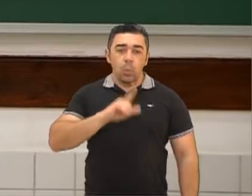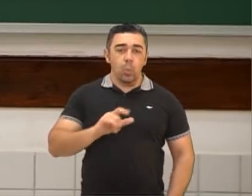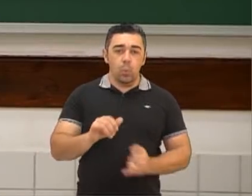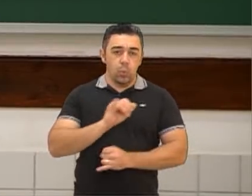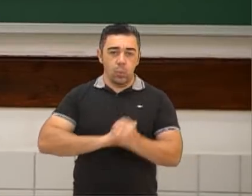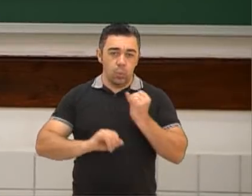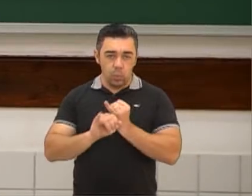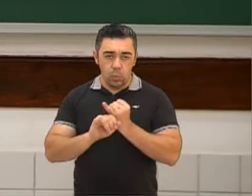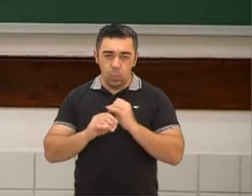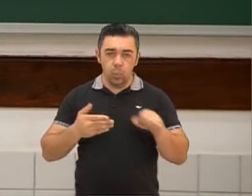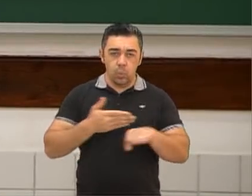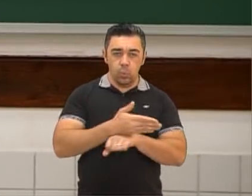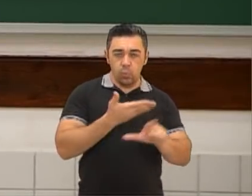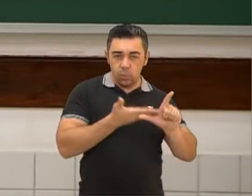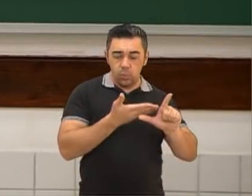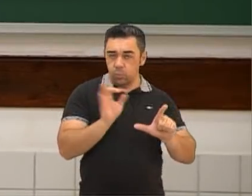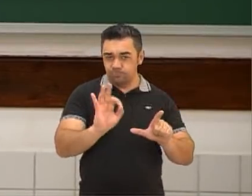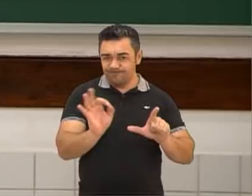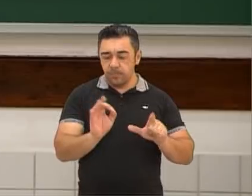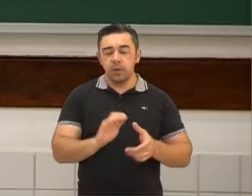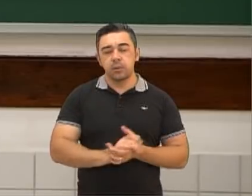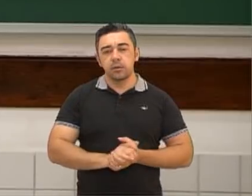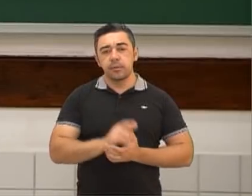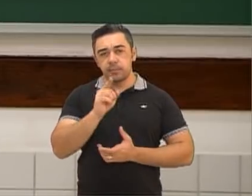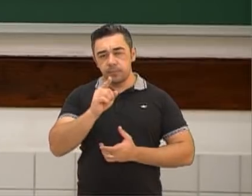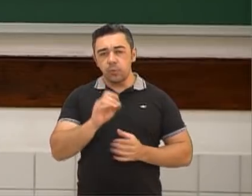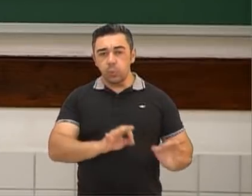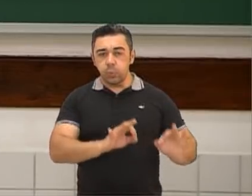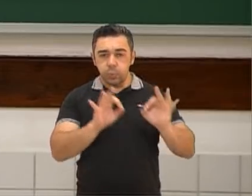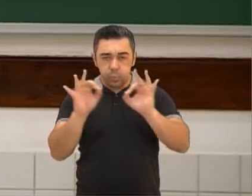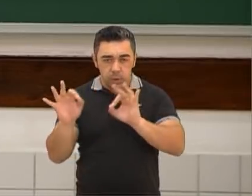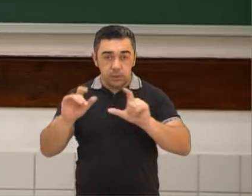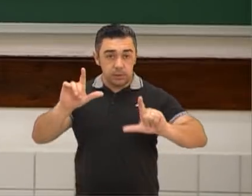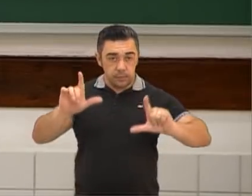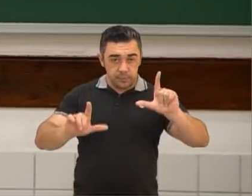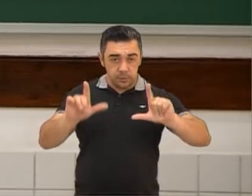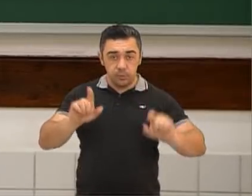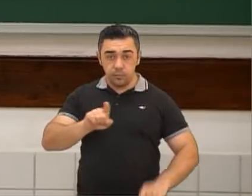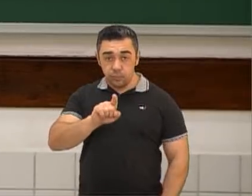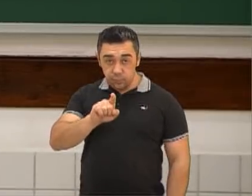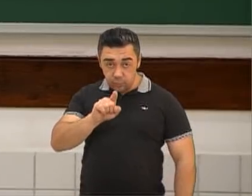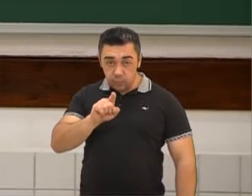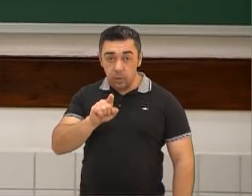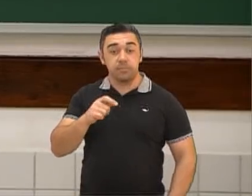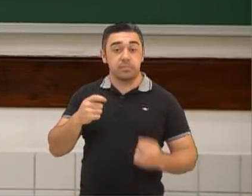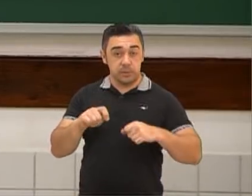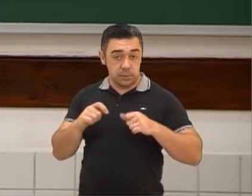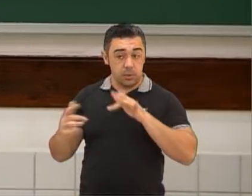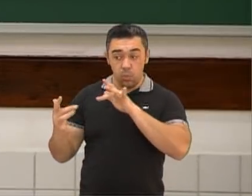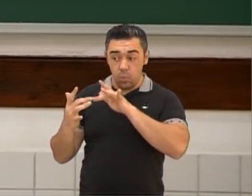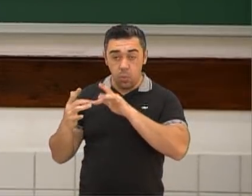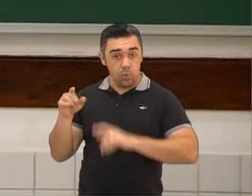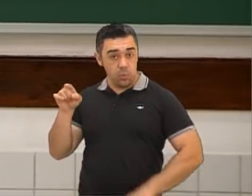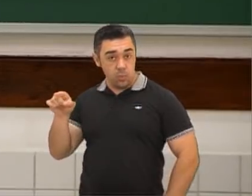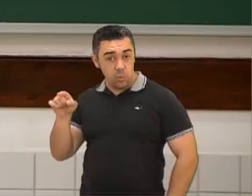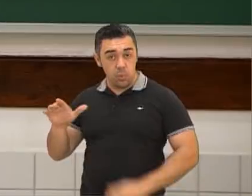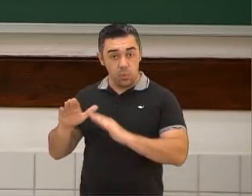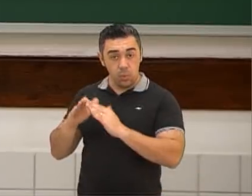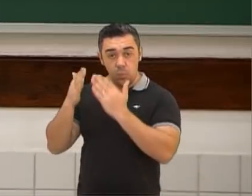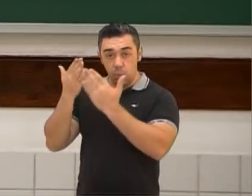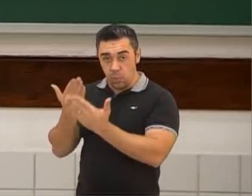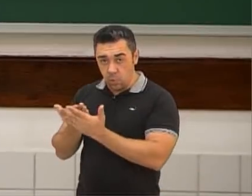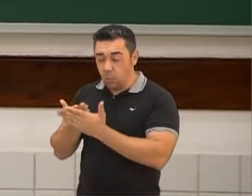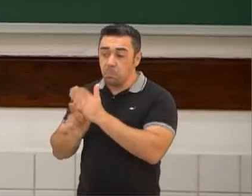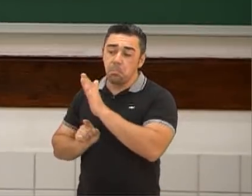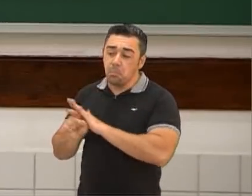internet e está assistindo às aulas somente pela TV, lembre de entrar em contato com a sua escola e ver como que você pode